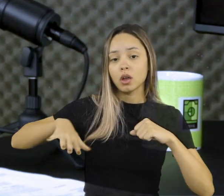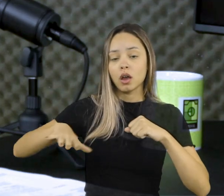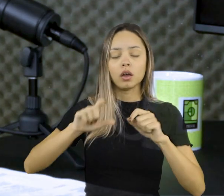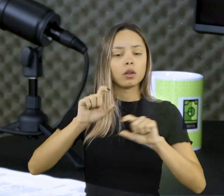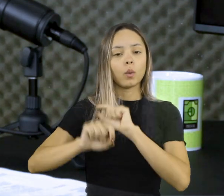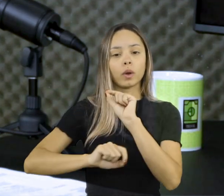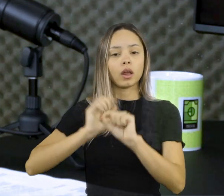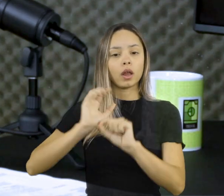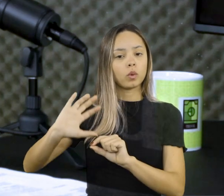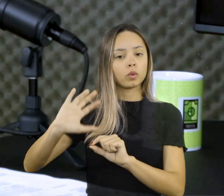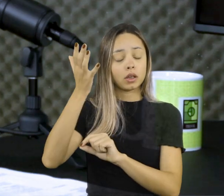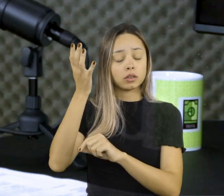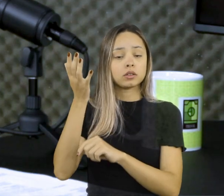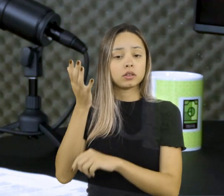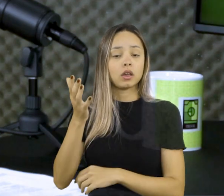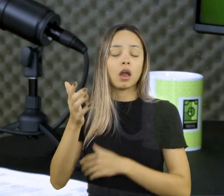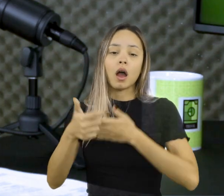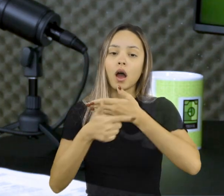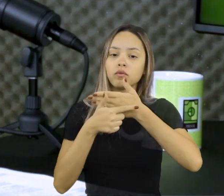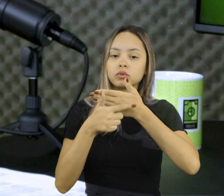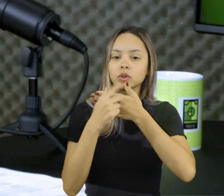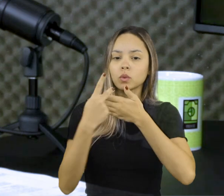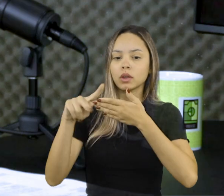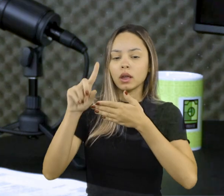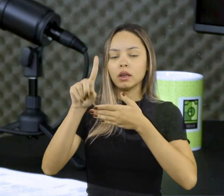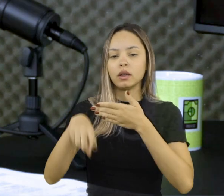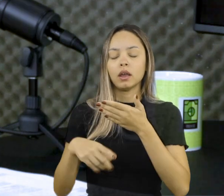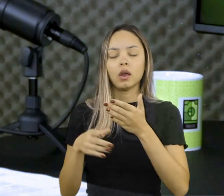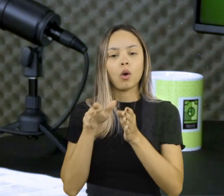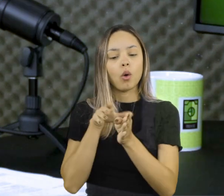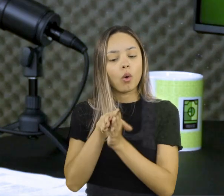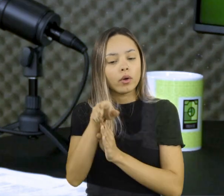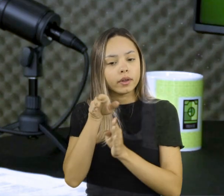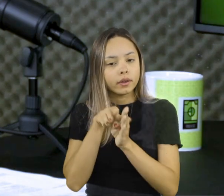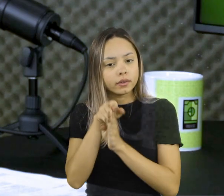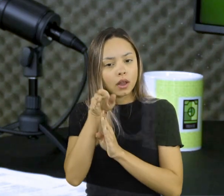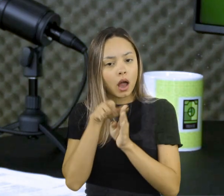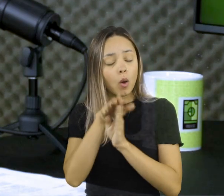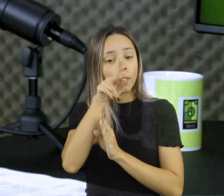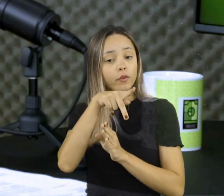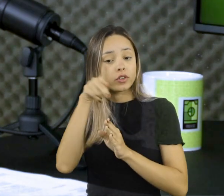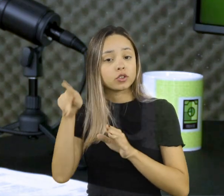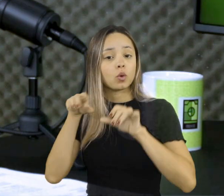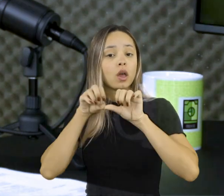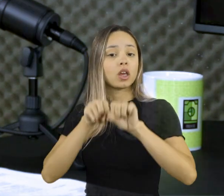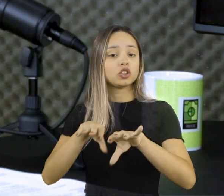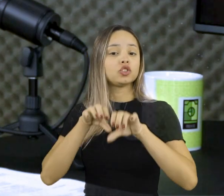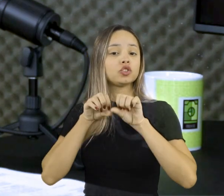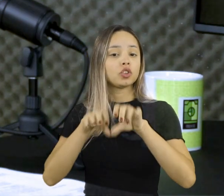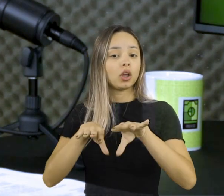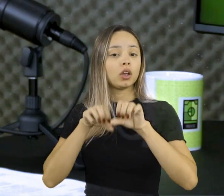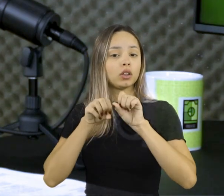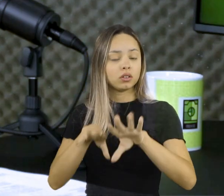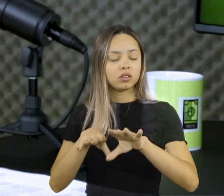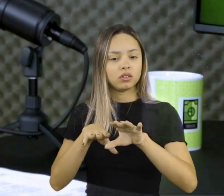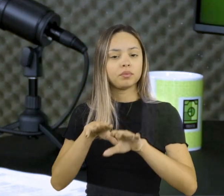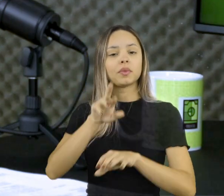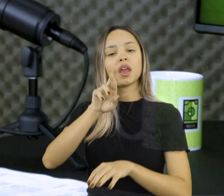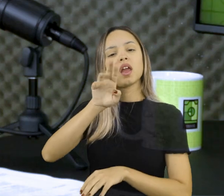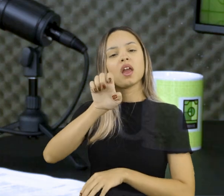É função dele orientar o professor regente. Quem é o professor regente? É o professor de sala de